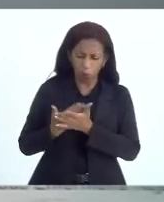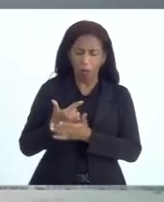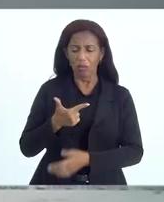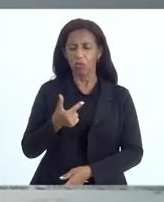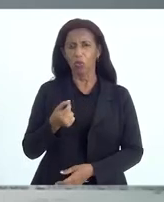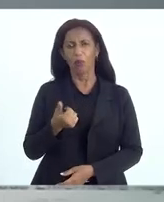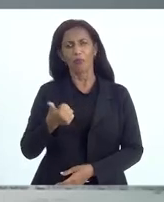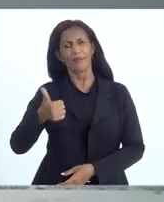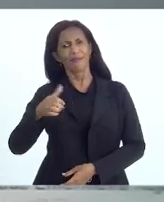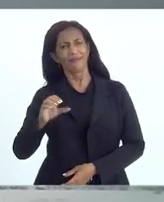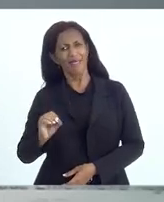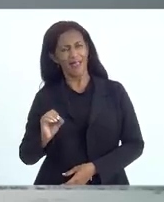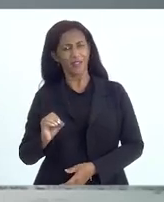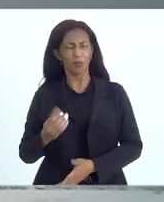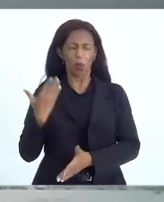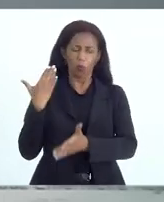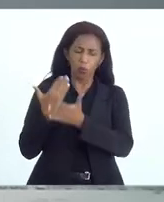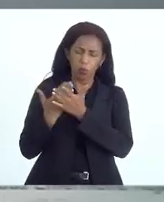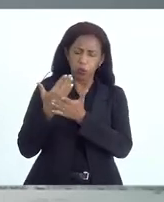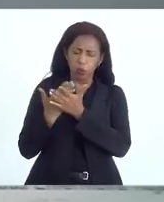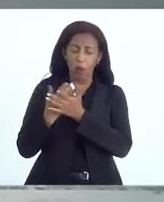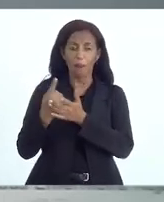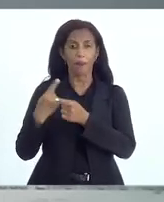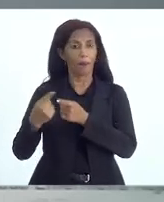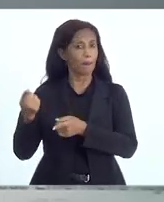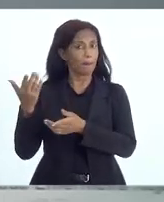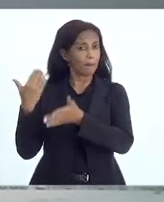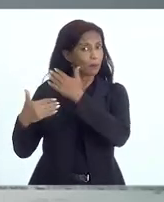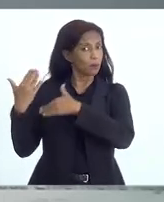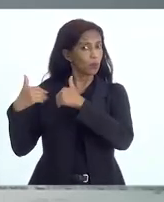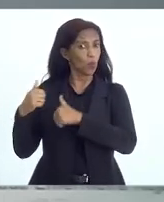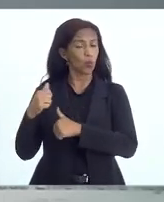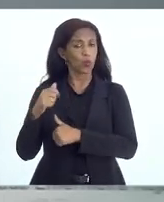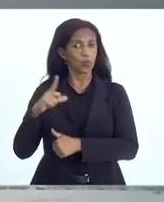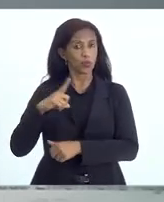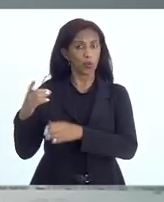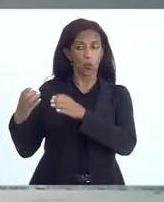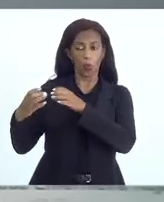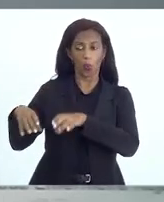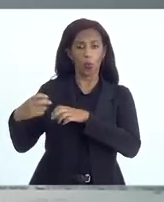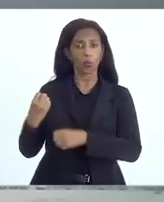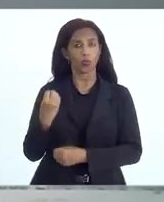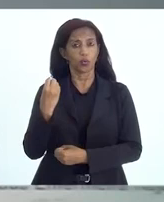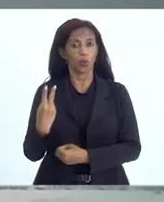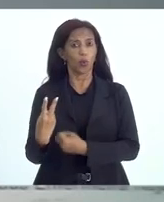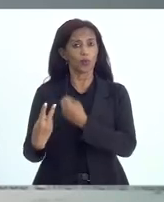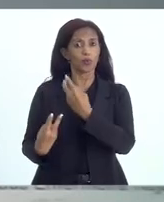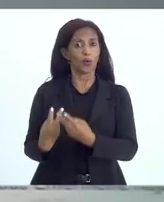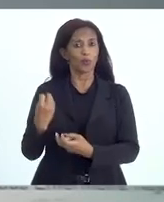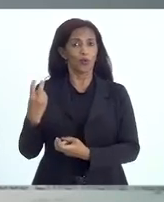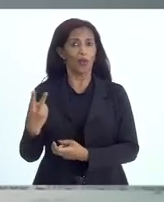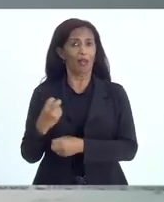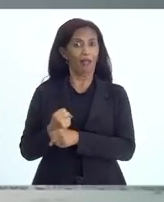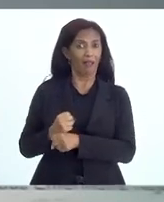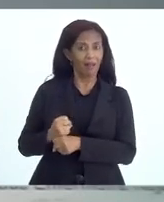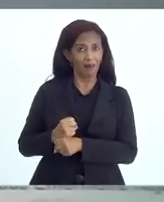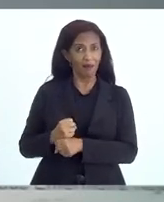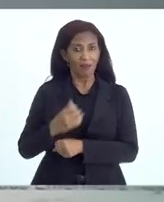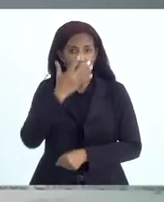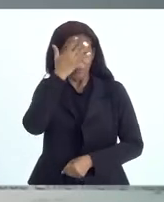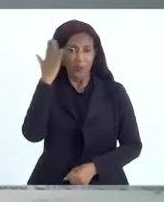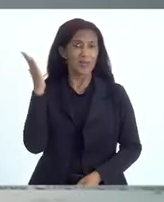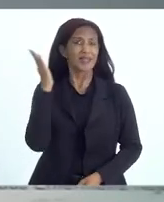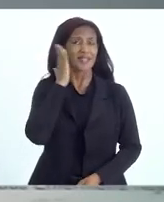2010 estudando porque na que eu tinha concurso de dois em dois anos e as pessoas